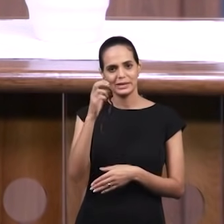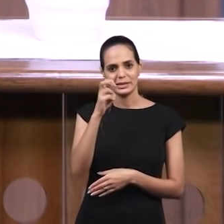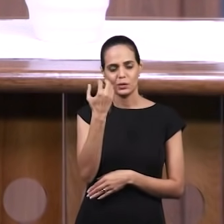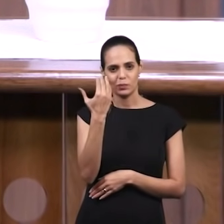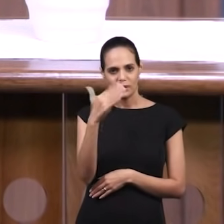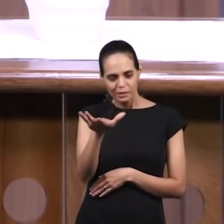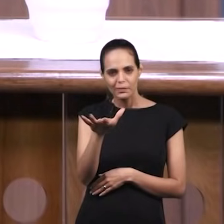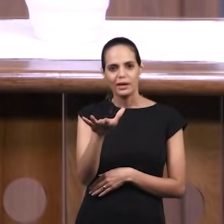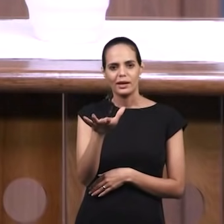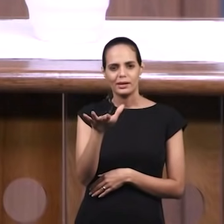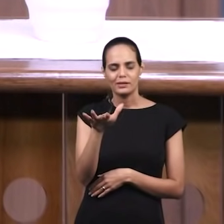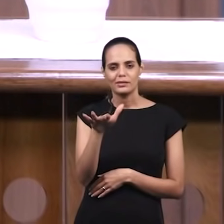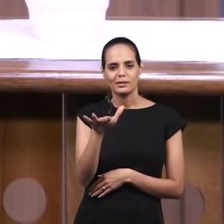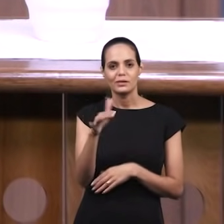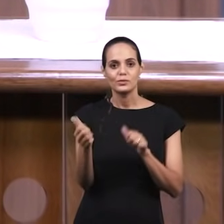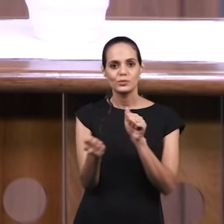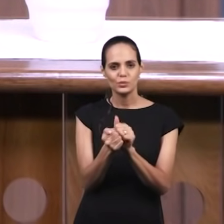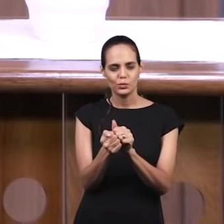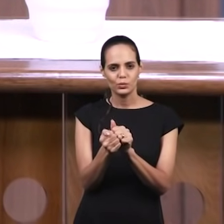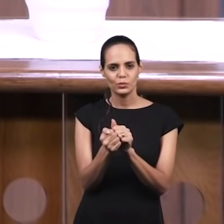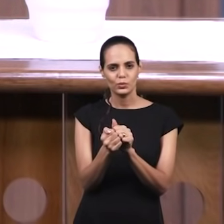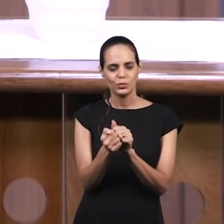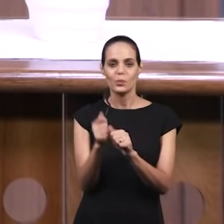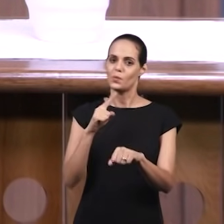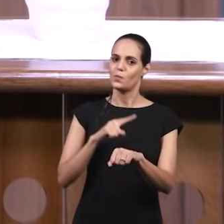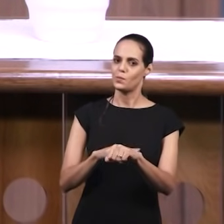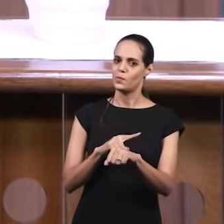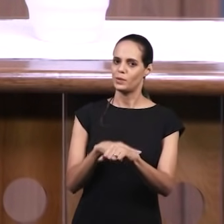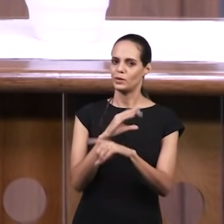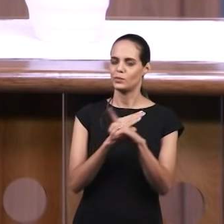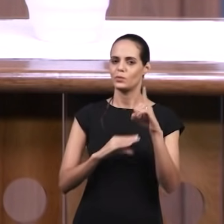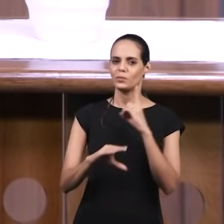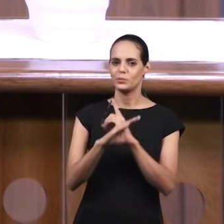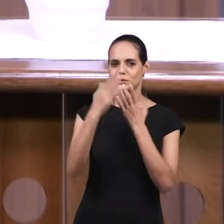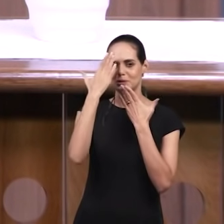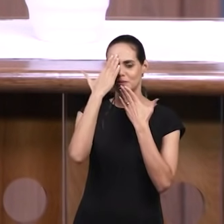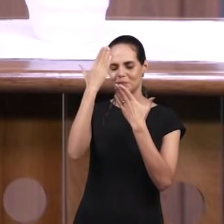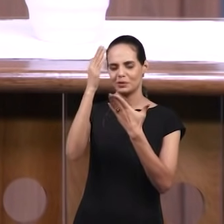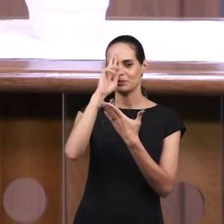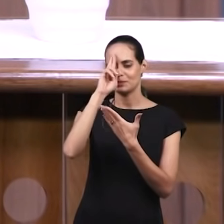17 horas e 30 minutos, estarmos juntos aqui com mais um momento, mais um culto